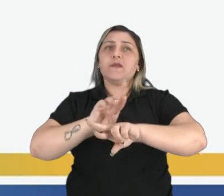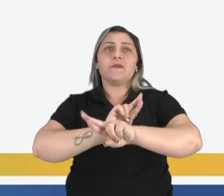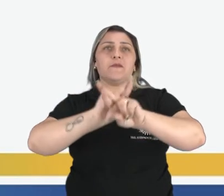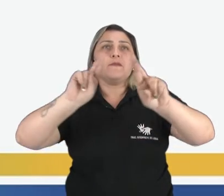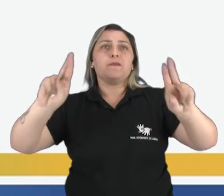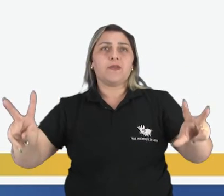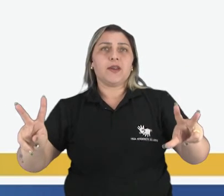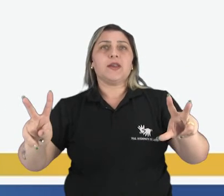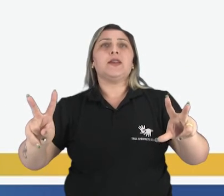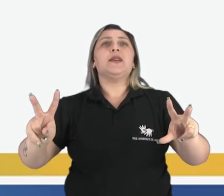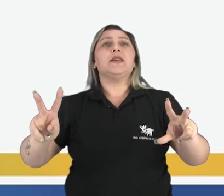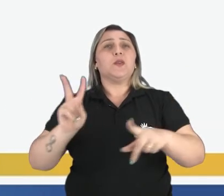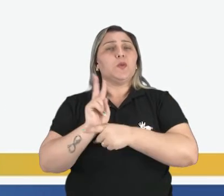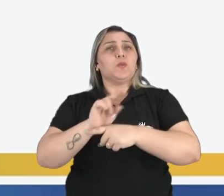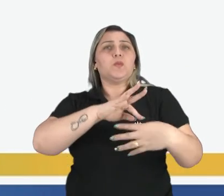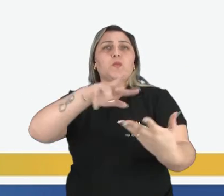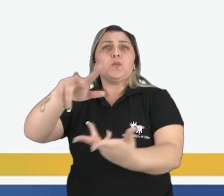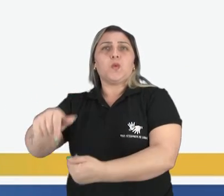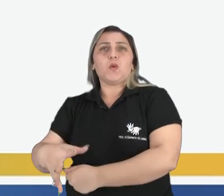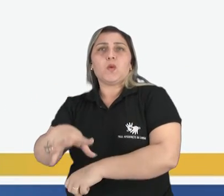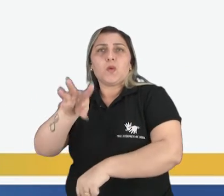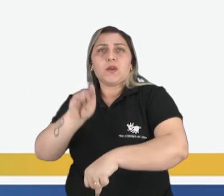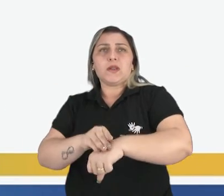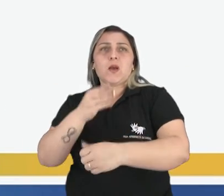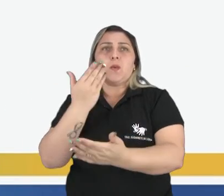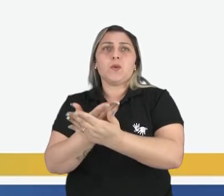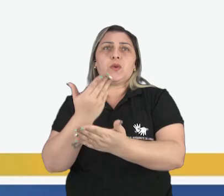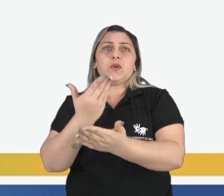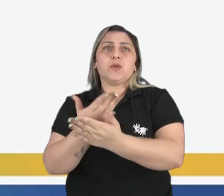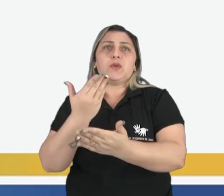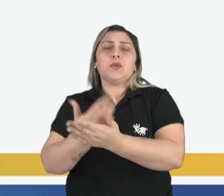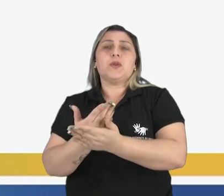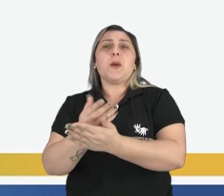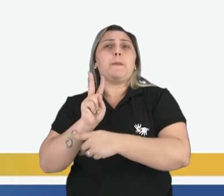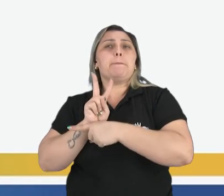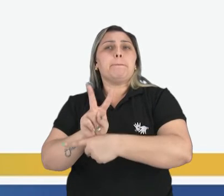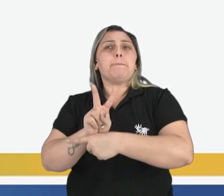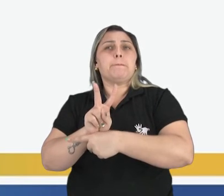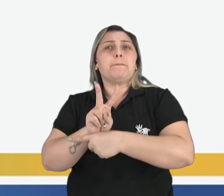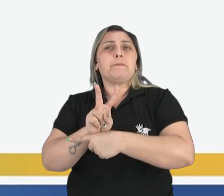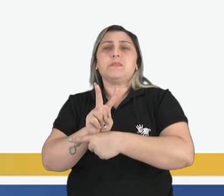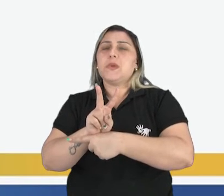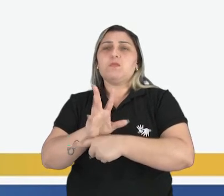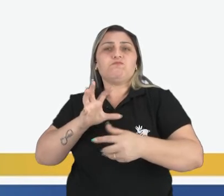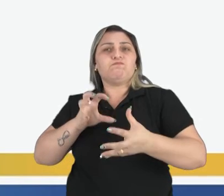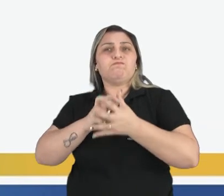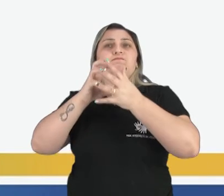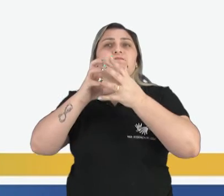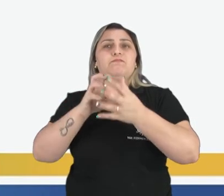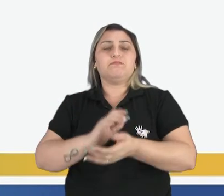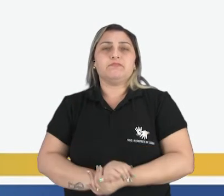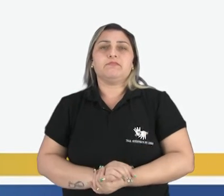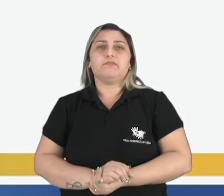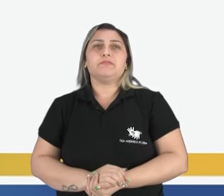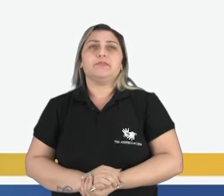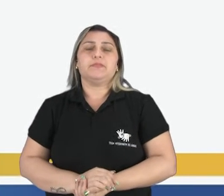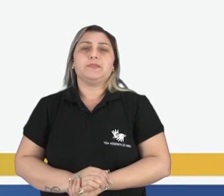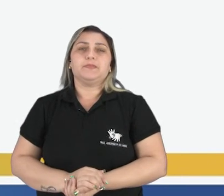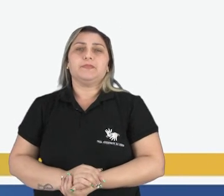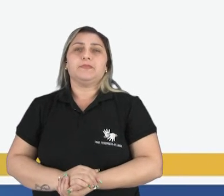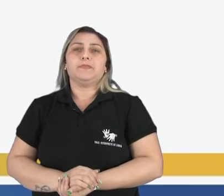do mundo, ao passo de conhecimento é um estudo do imutável e permanente.